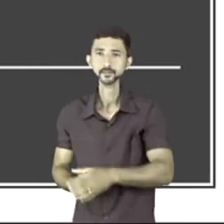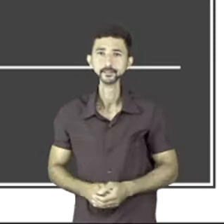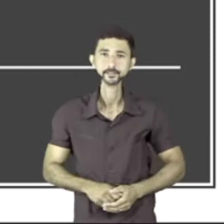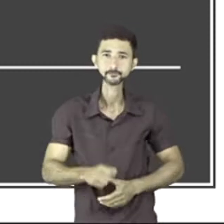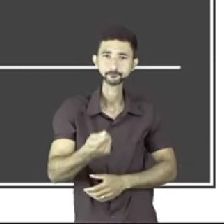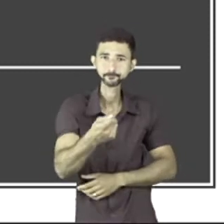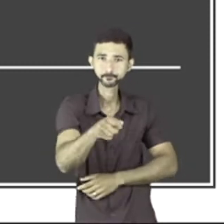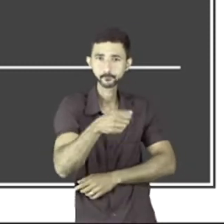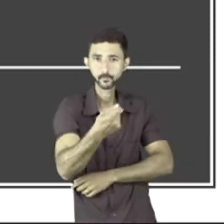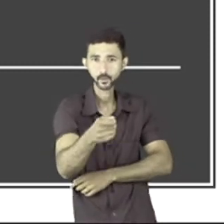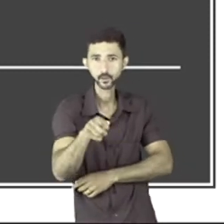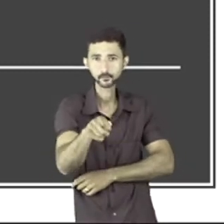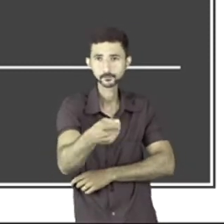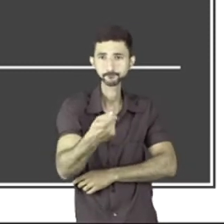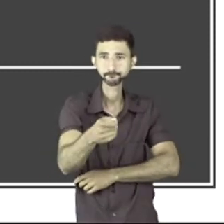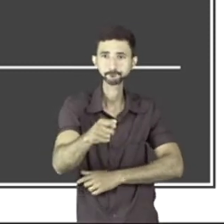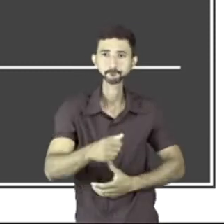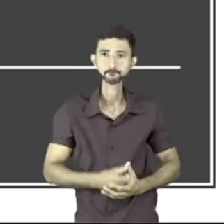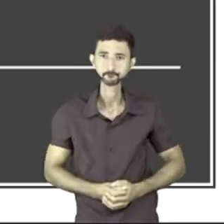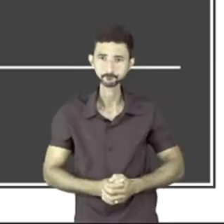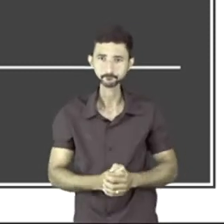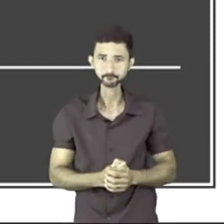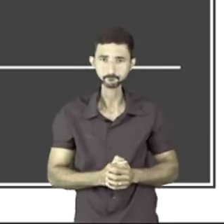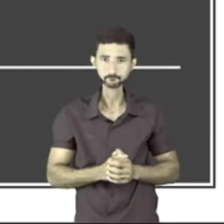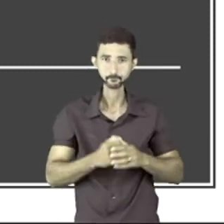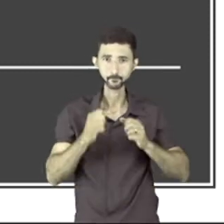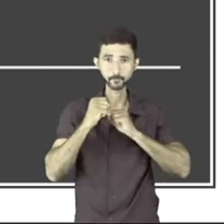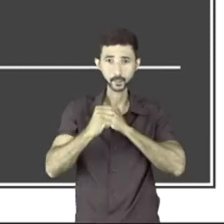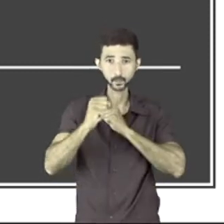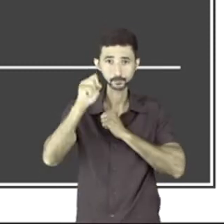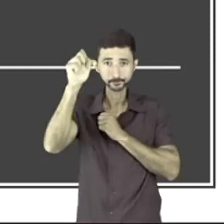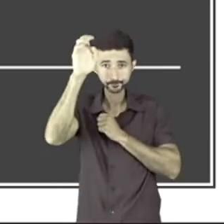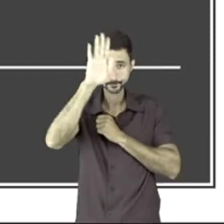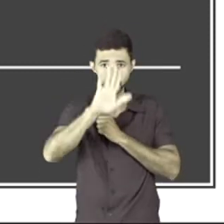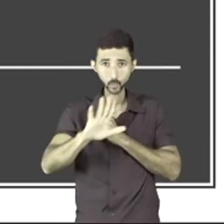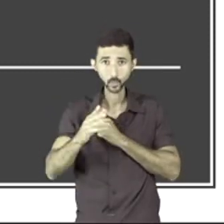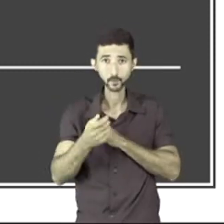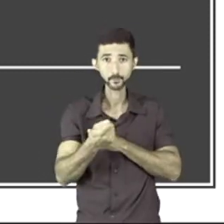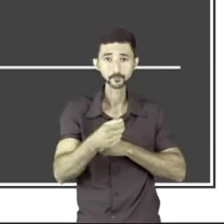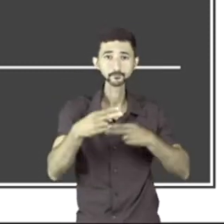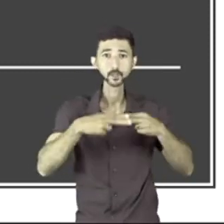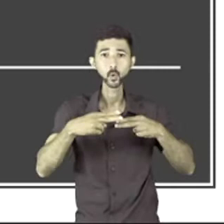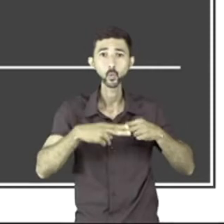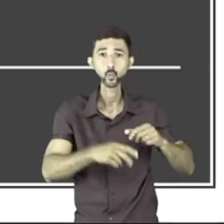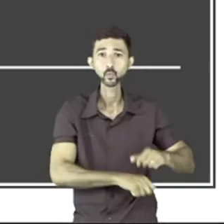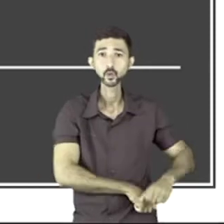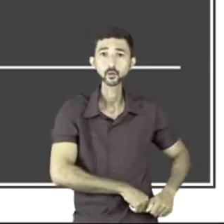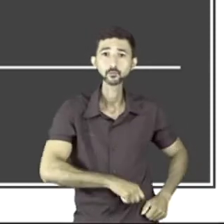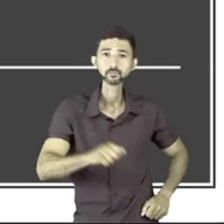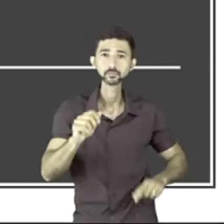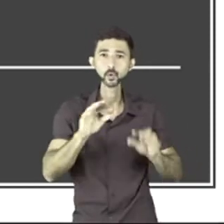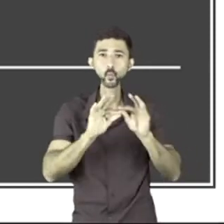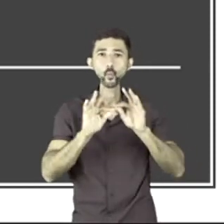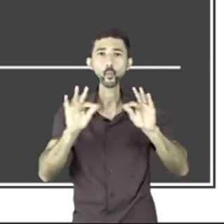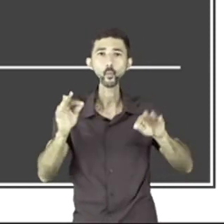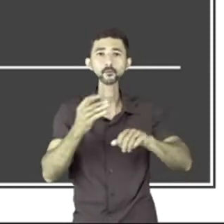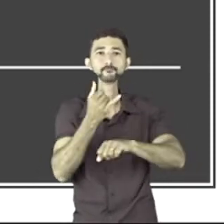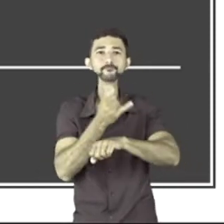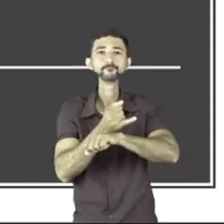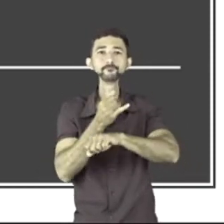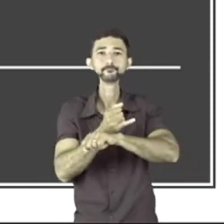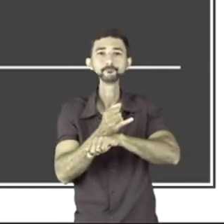esgrima. A esgrima é uma luta europeia, onde você utiliza espadas de